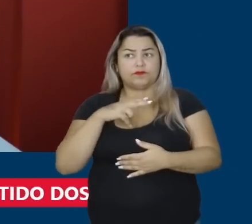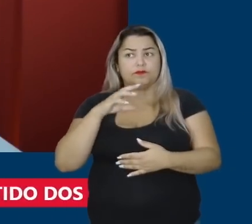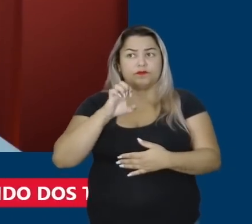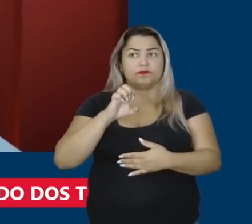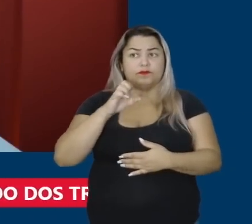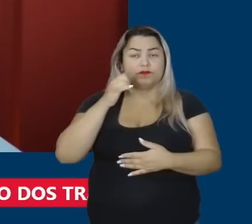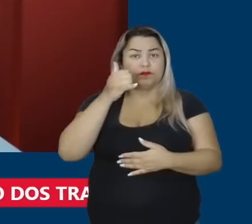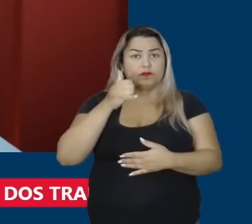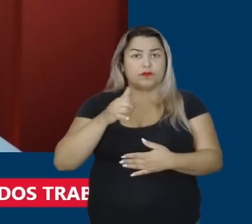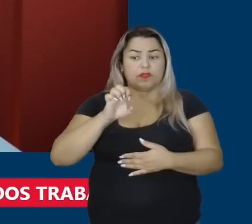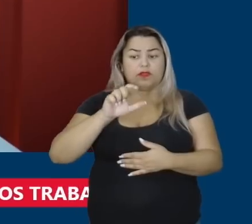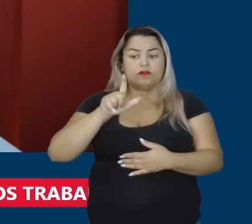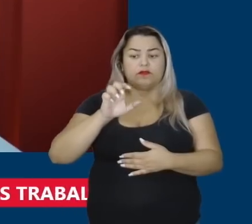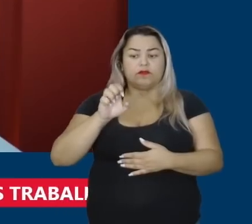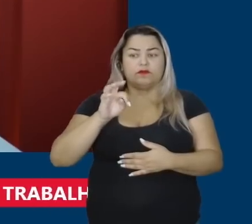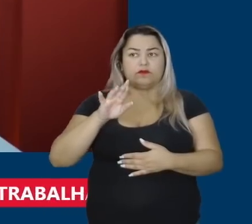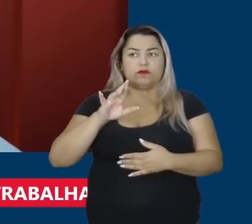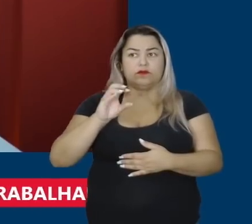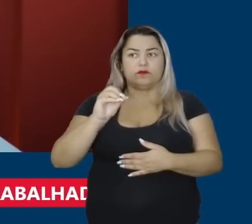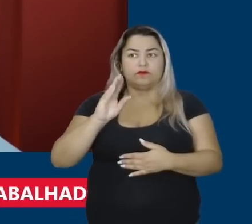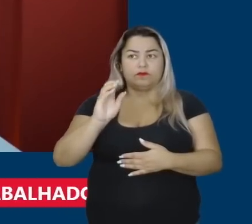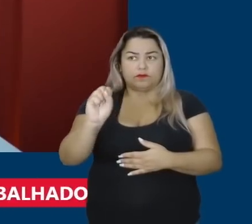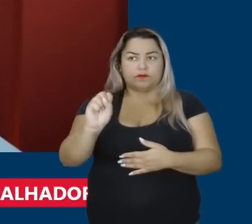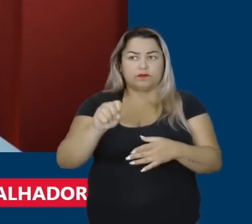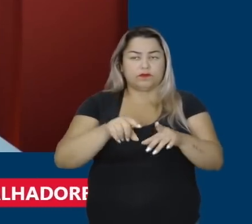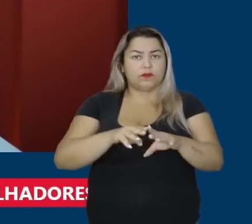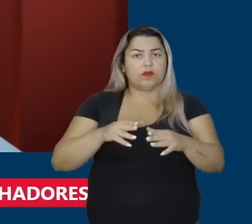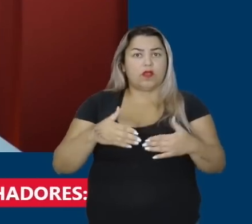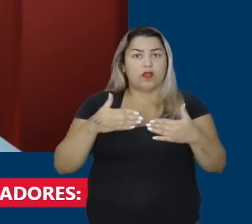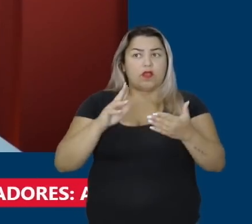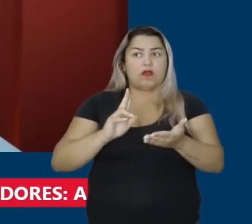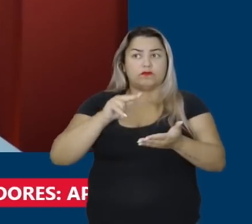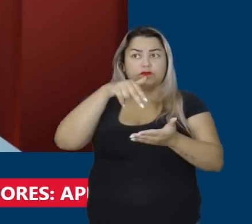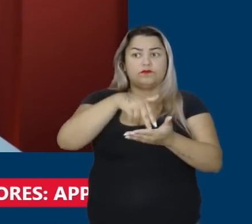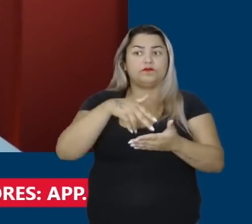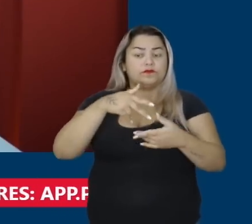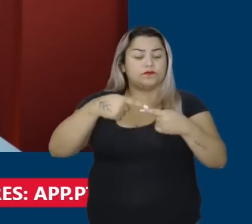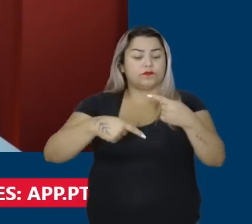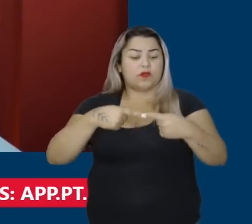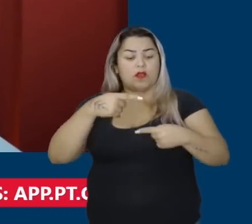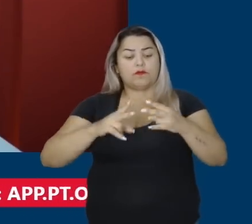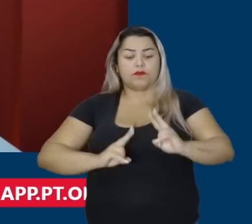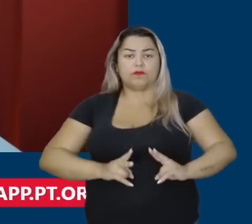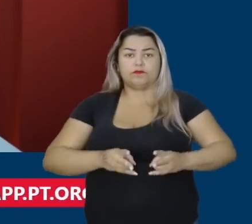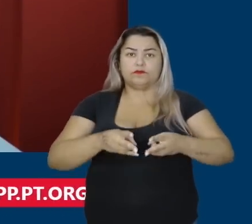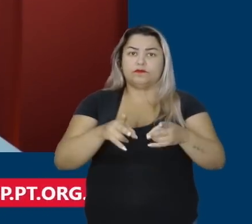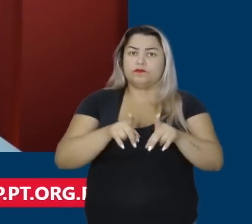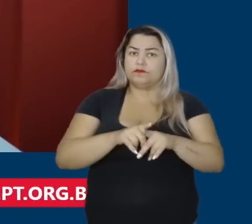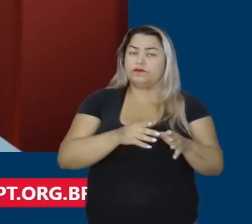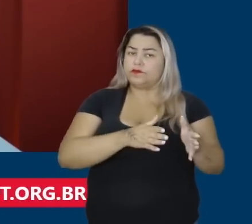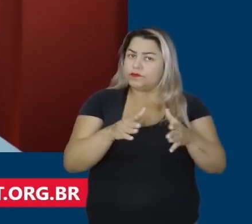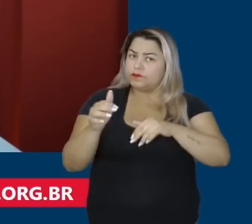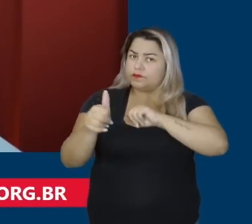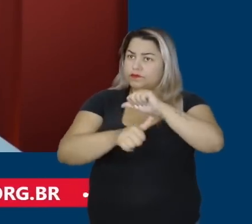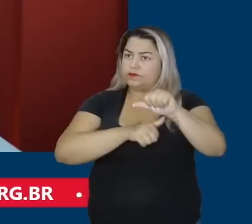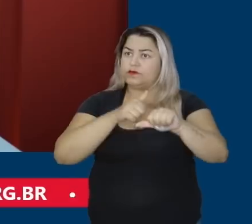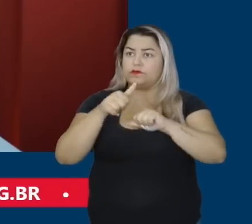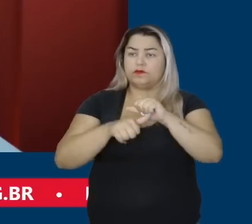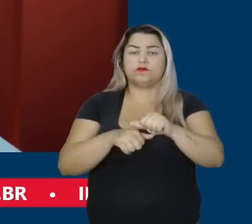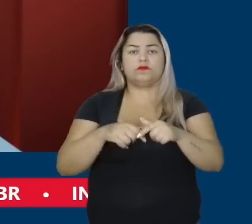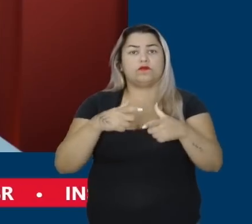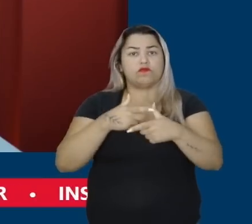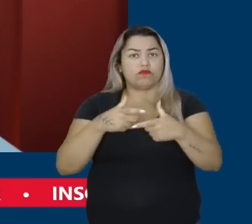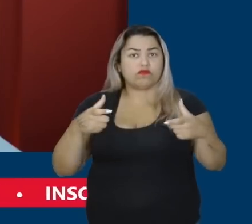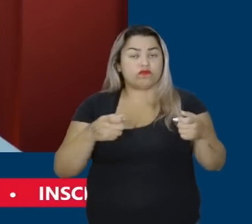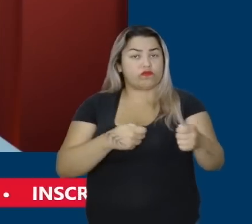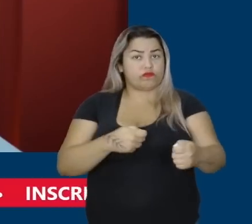Eletrobras. A exemplo da frente política que derrotou o fascismo, a continuidade do processo de mudanças impõe uma ampla